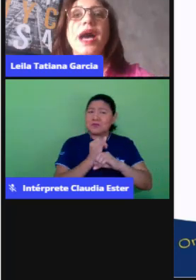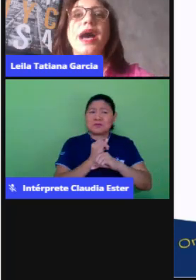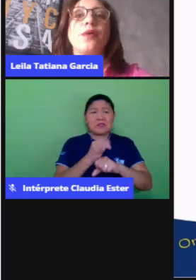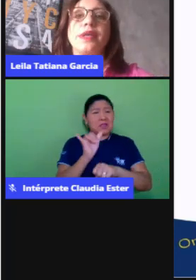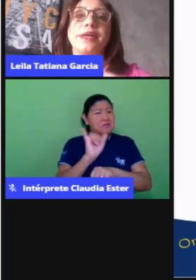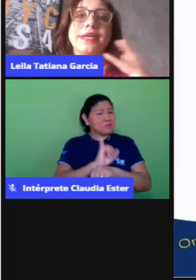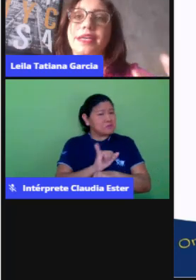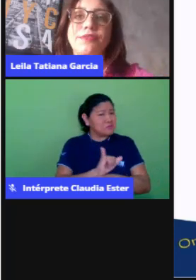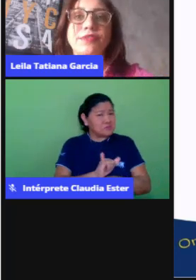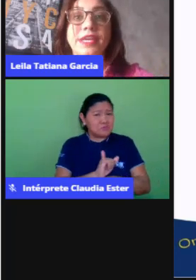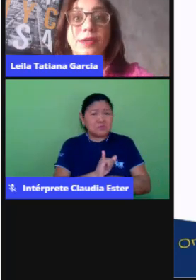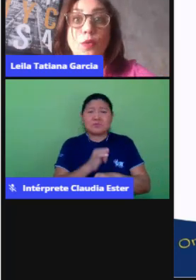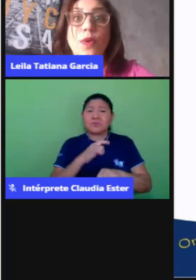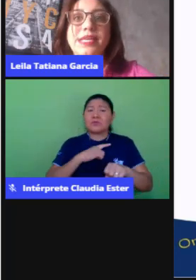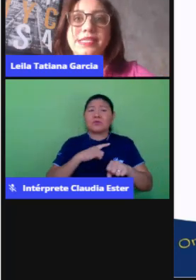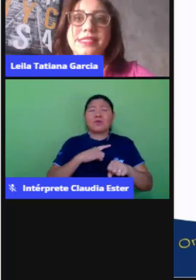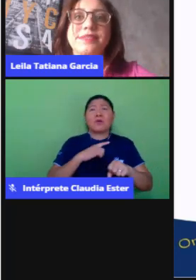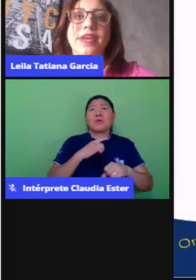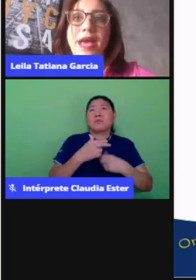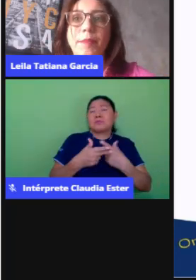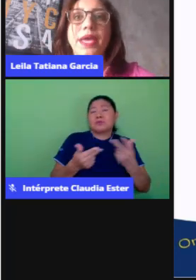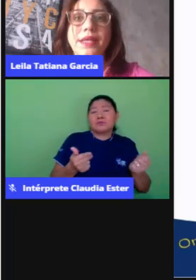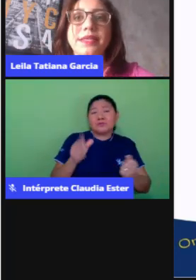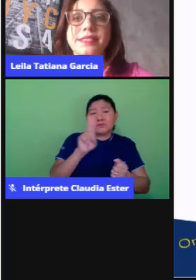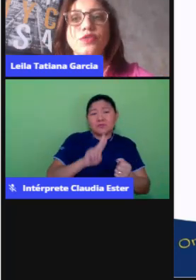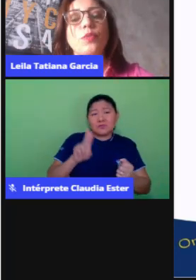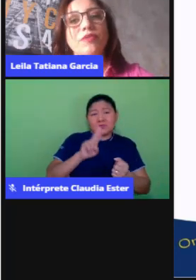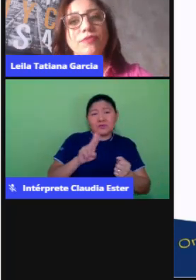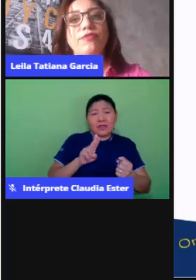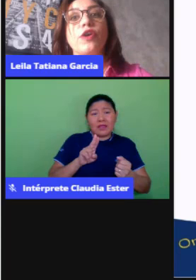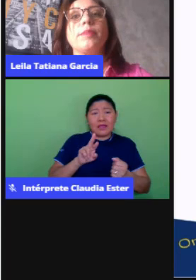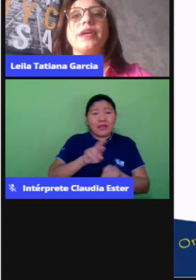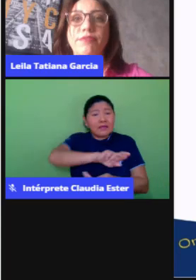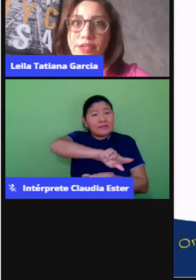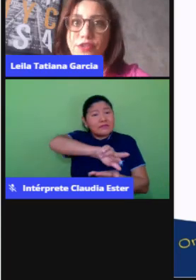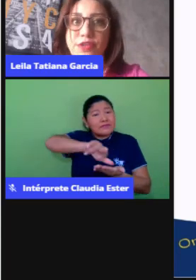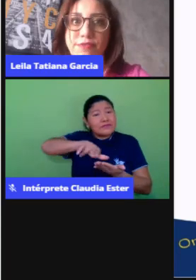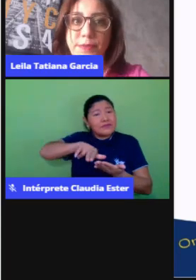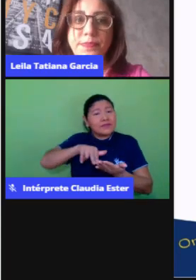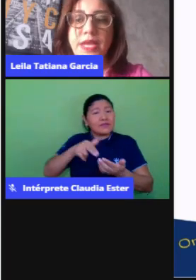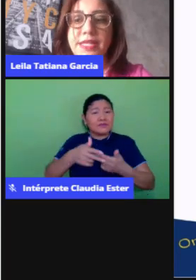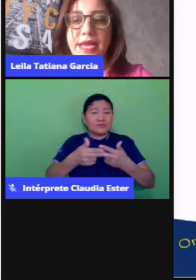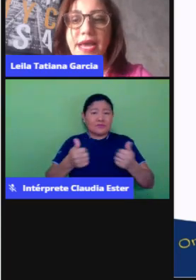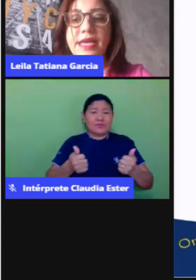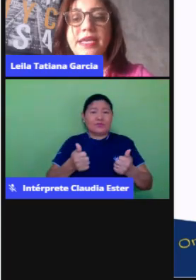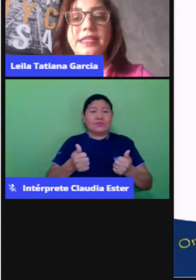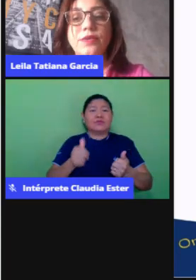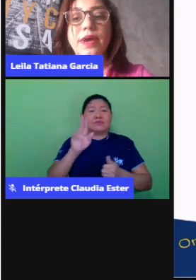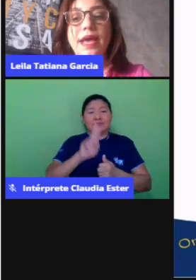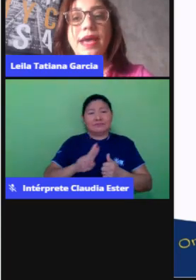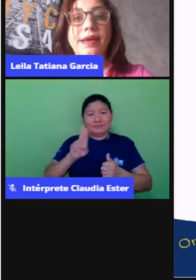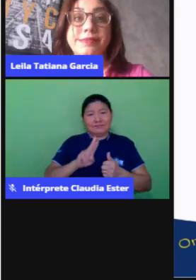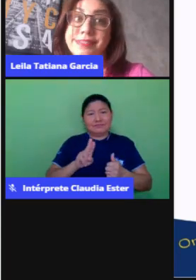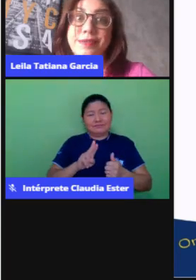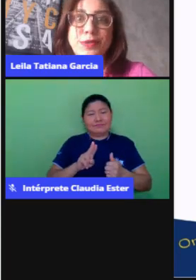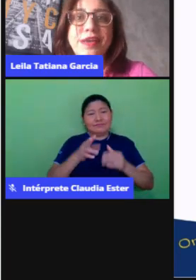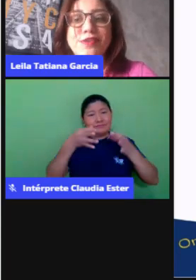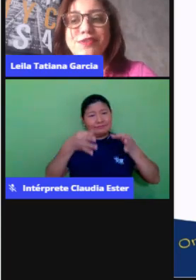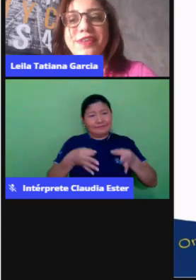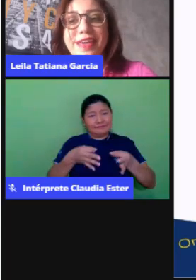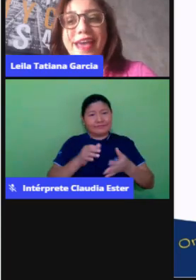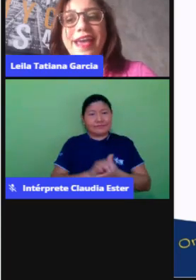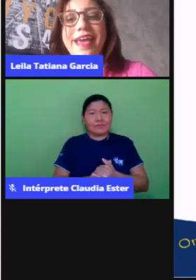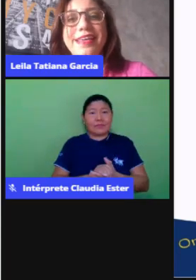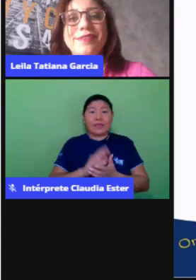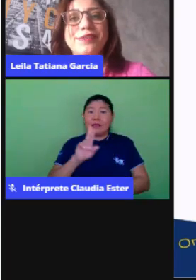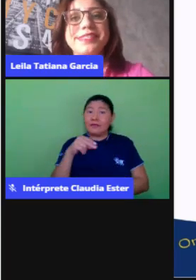Mandar a sua aula, enfim, com essas ferramentas de uma forma efetiva. Tá? Então, o que a